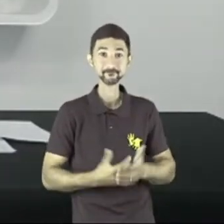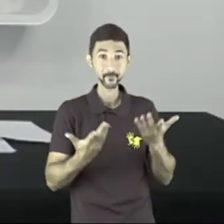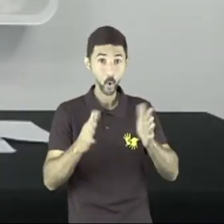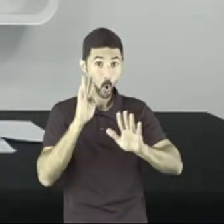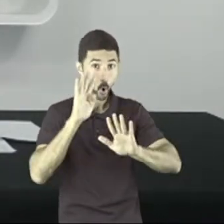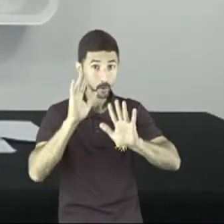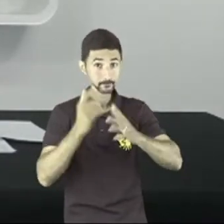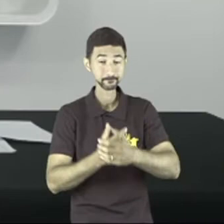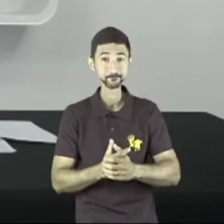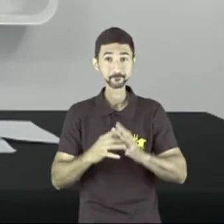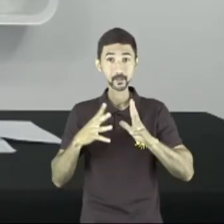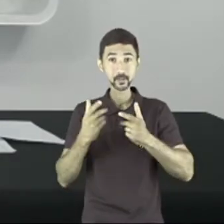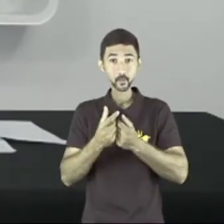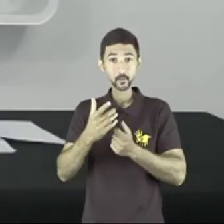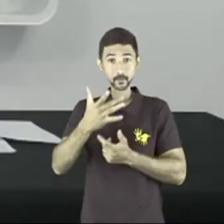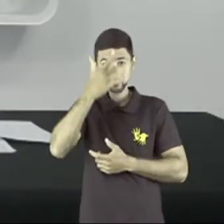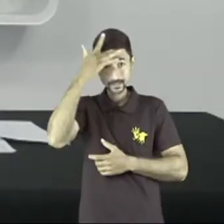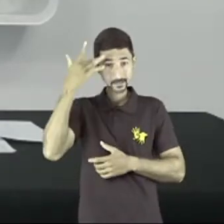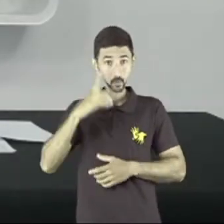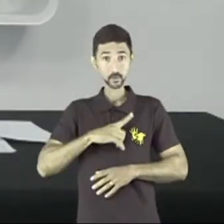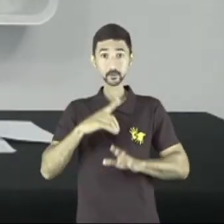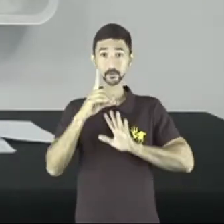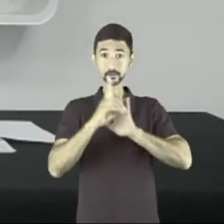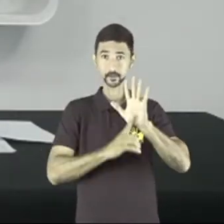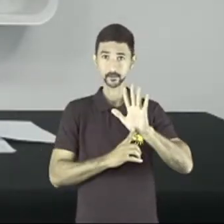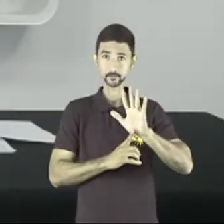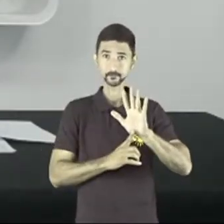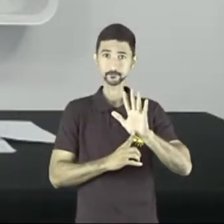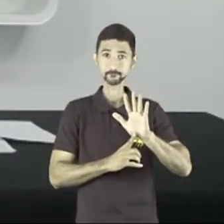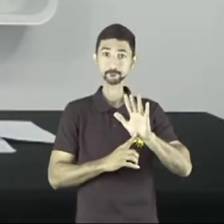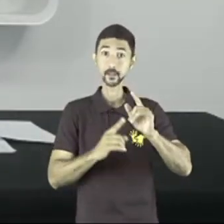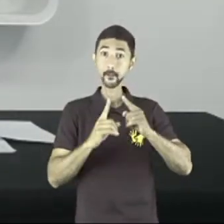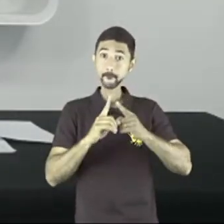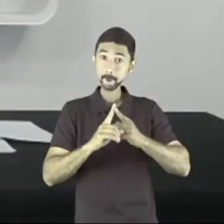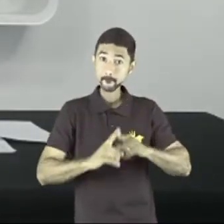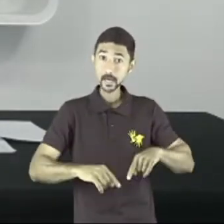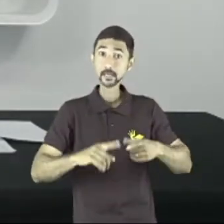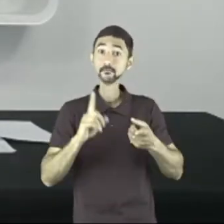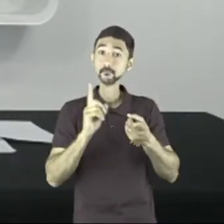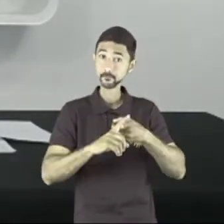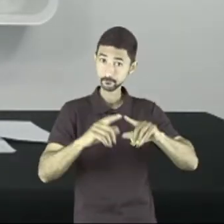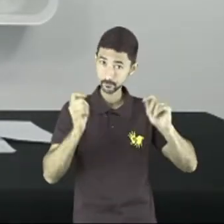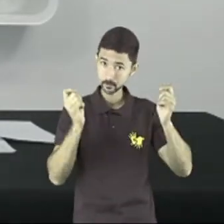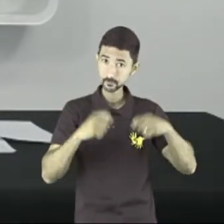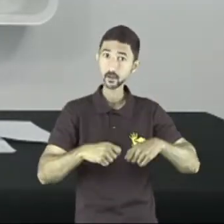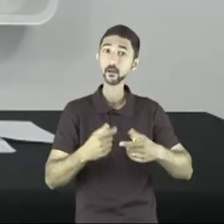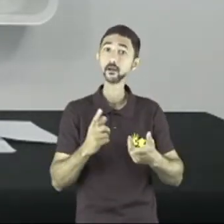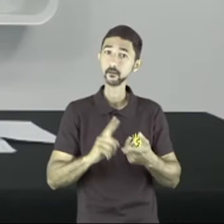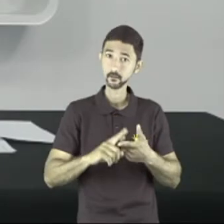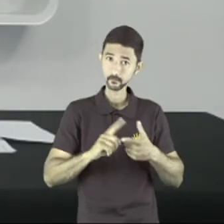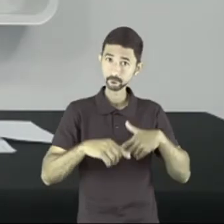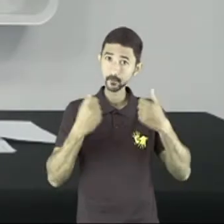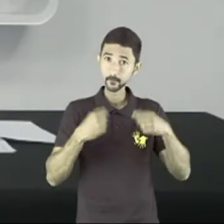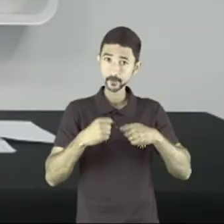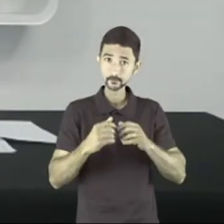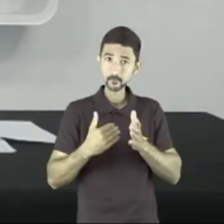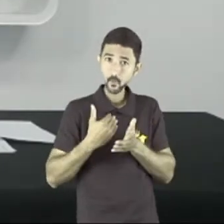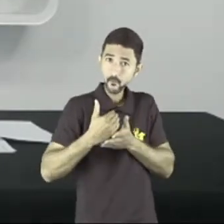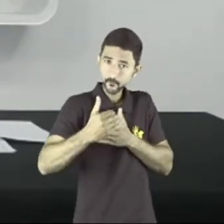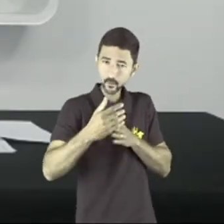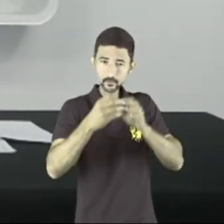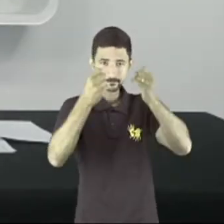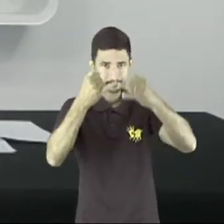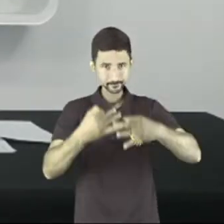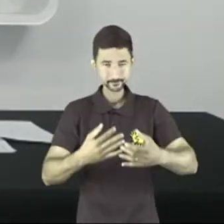sim, crianças, todo mundo tem direitos, mas todo mundo tem deveres, tá certo? Mais à frente eu vou conversar